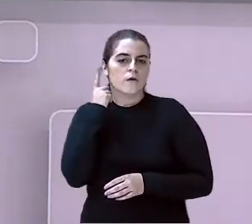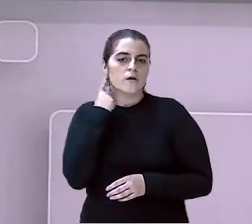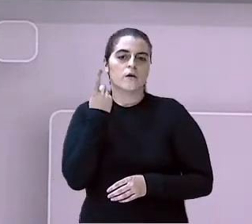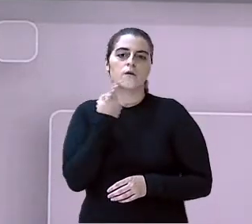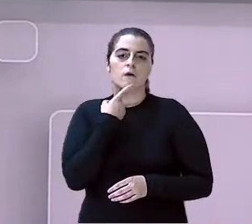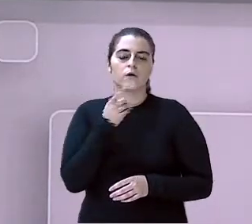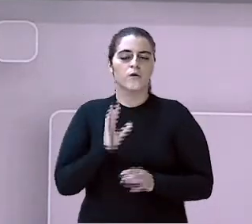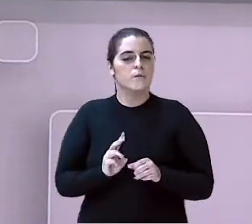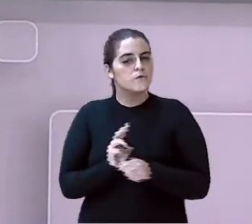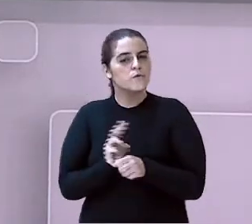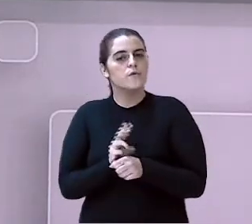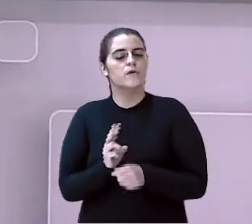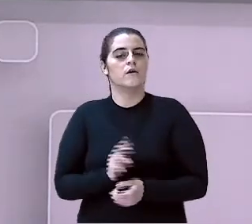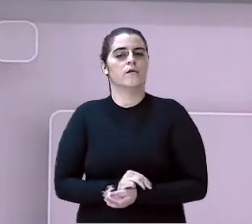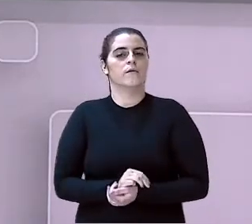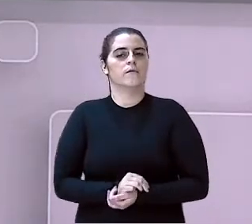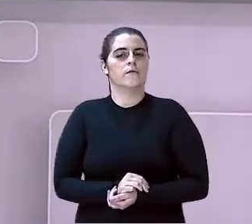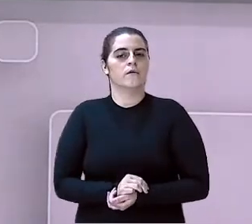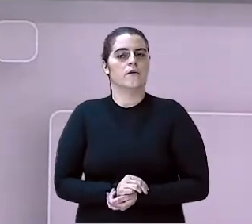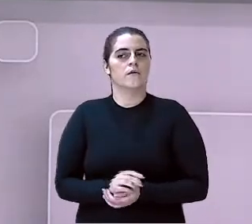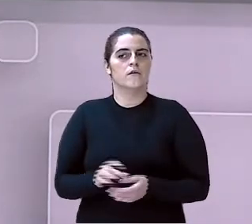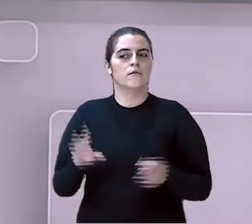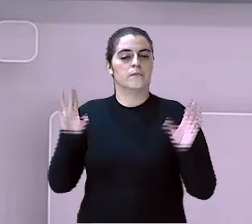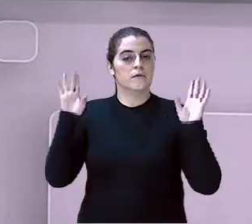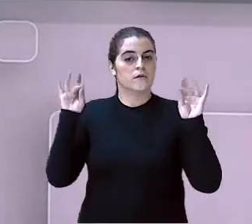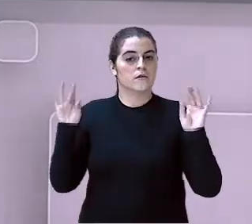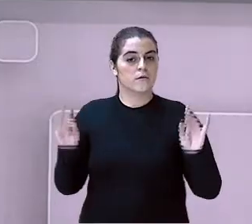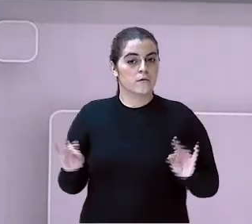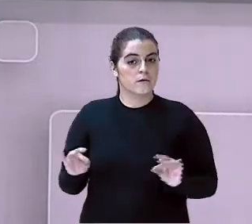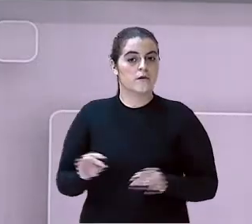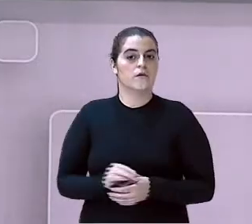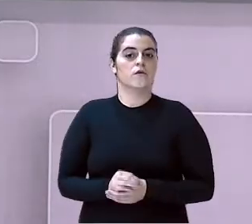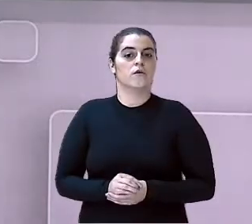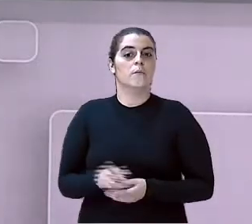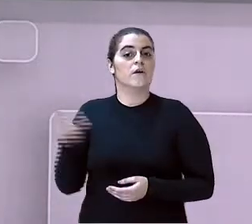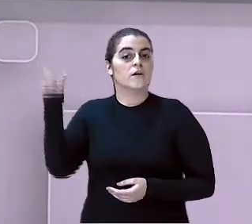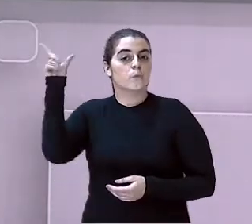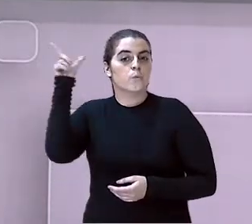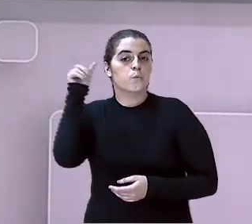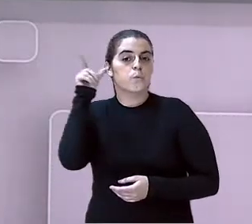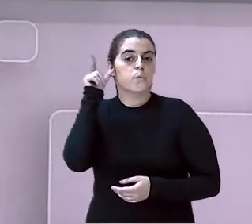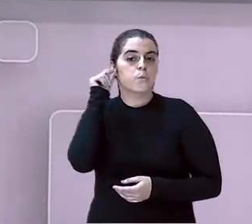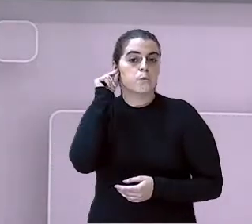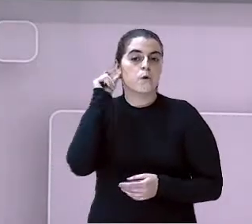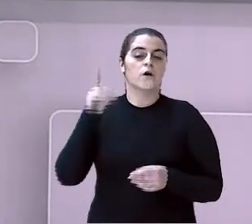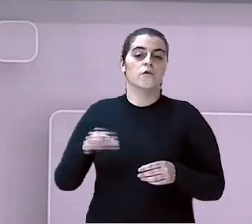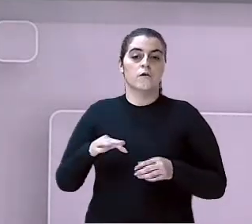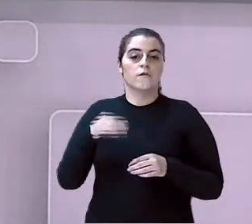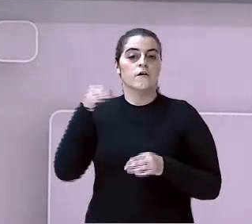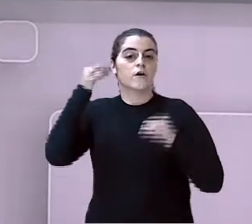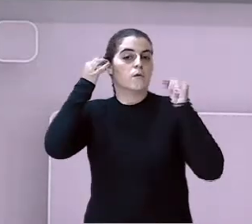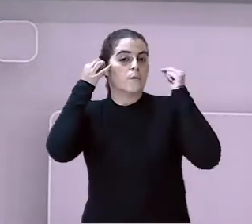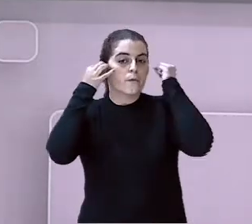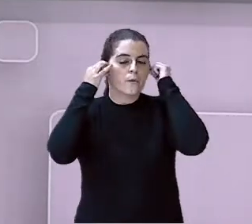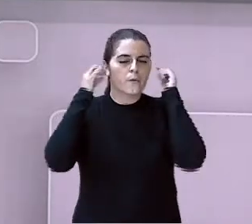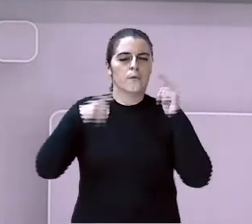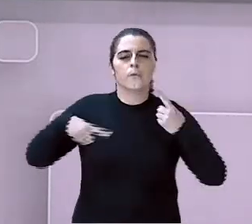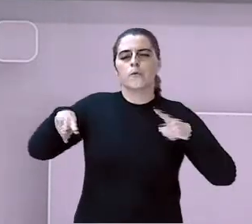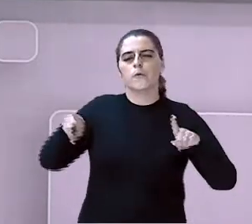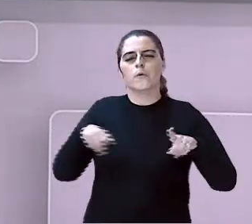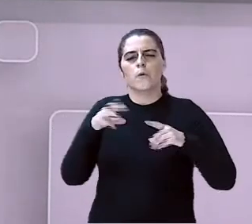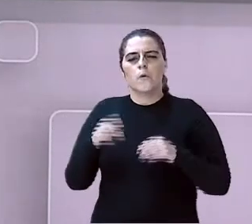Então, tem que ter esse cuidado. Principalmente se for um ambiente muito pequeno. Porque aí você coloca aquilo muito alto, aquele